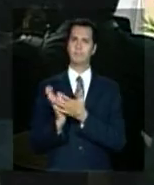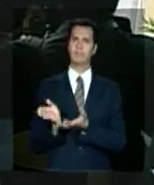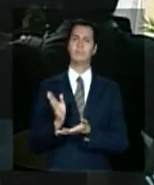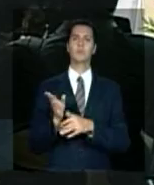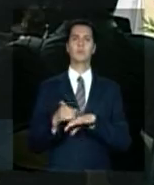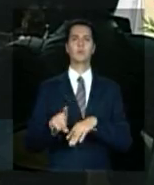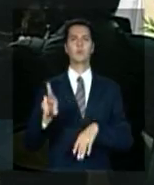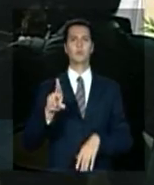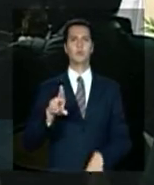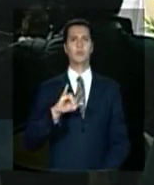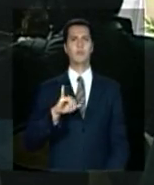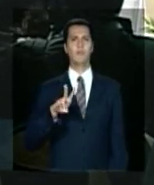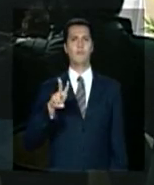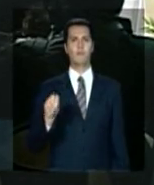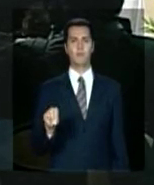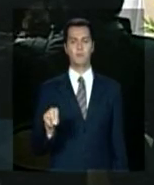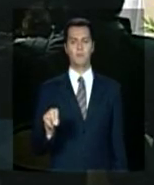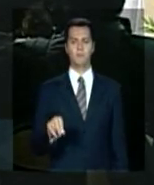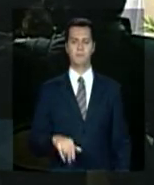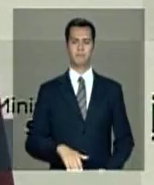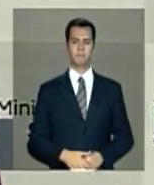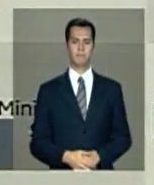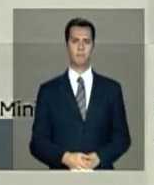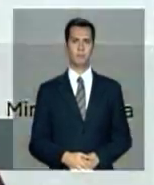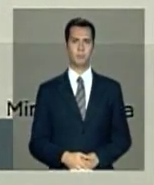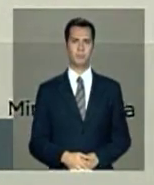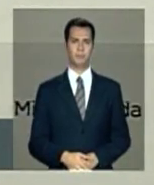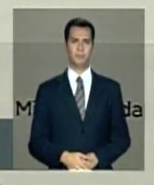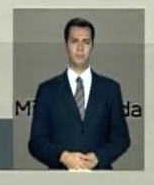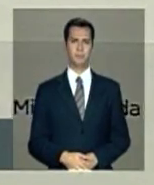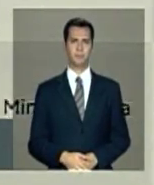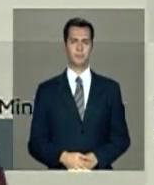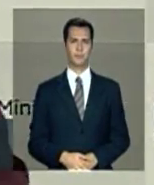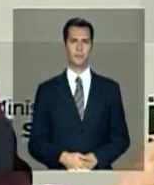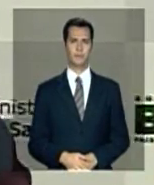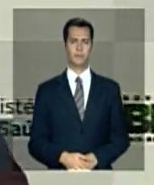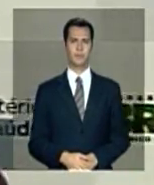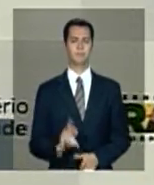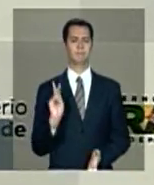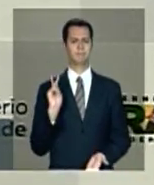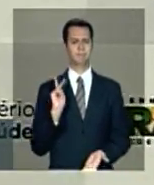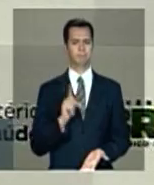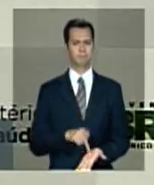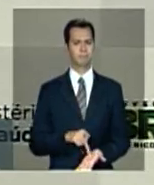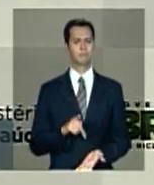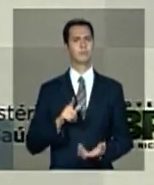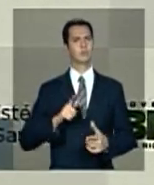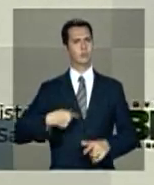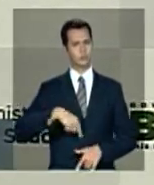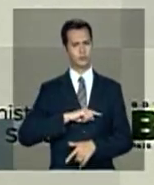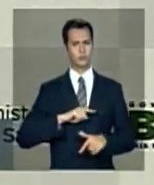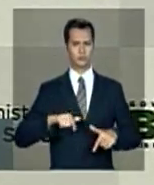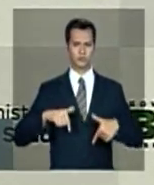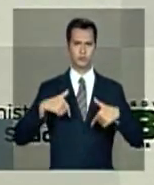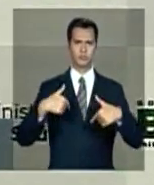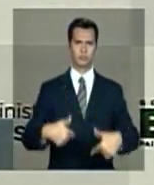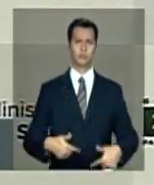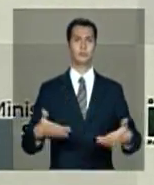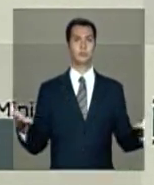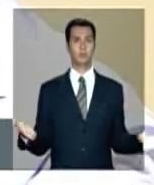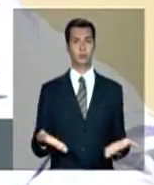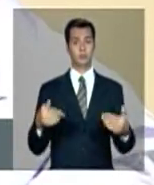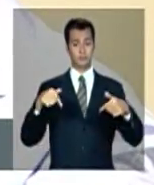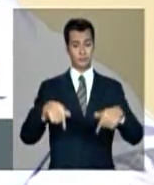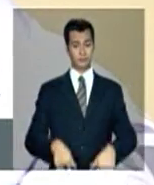vivo o Tiago José pro-evo que é de fato um desafio grande o que ele hoje